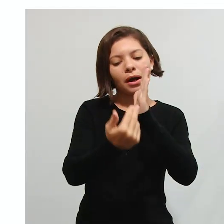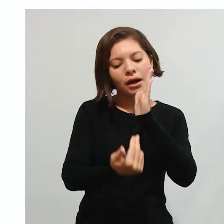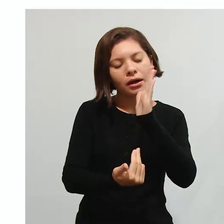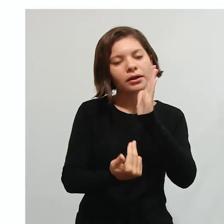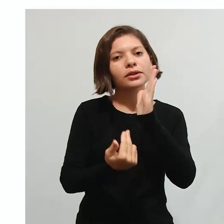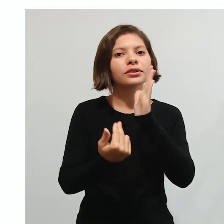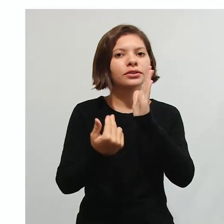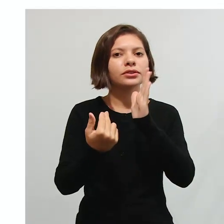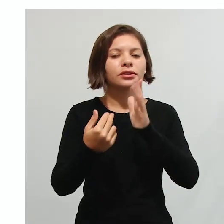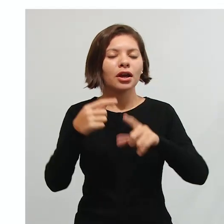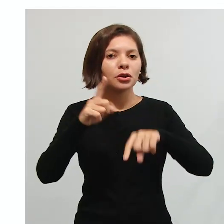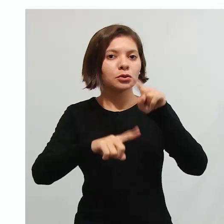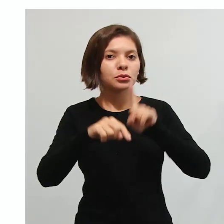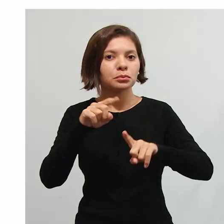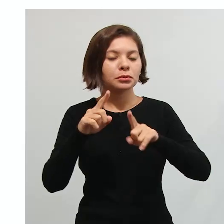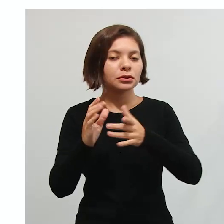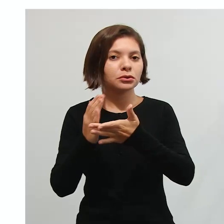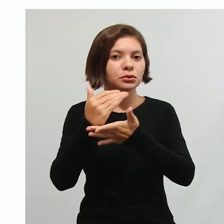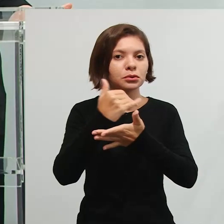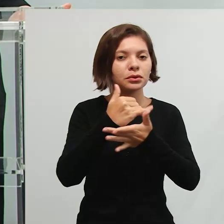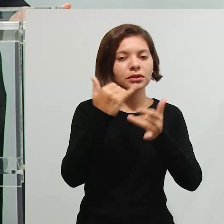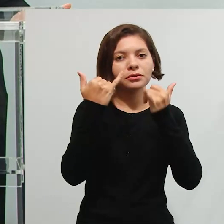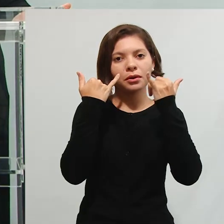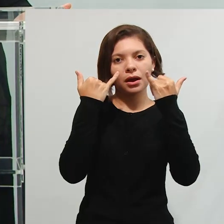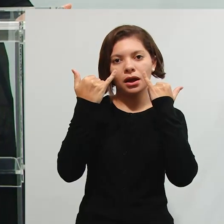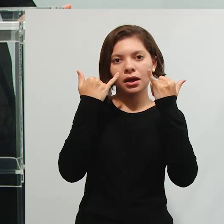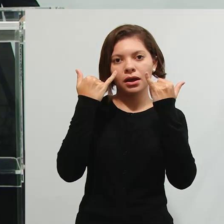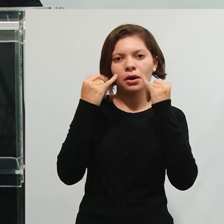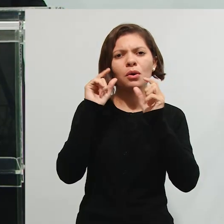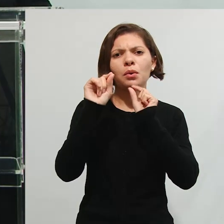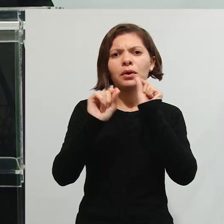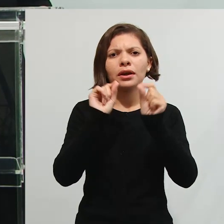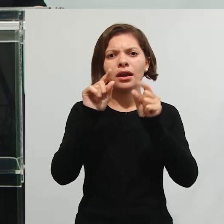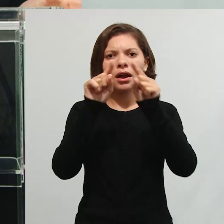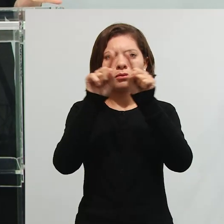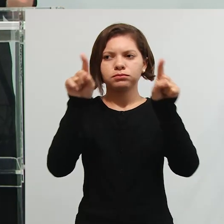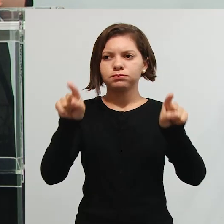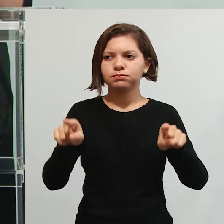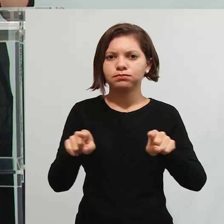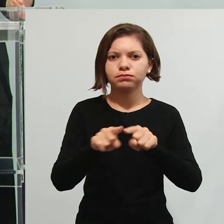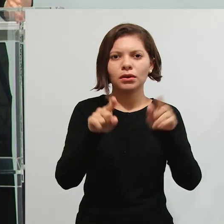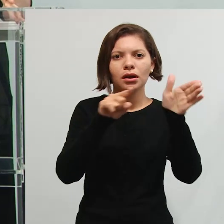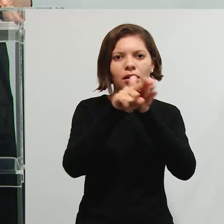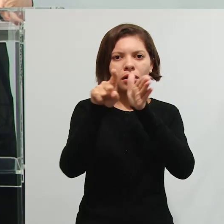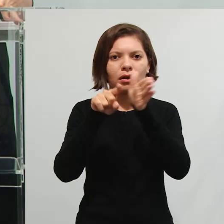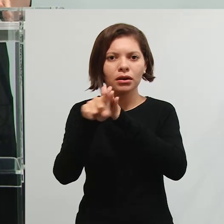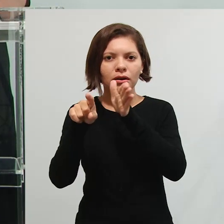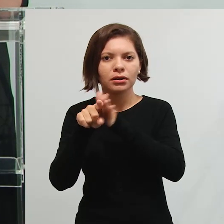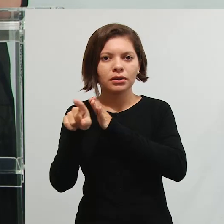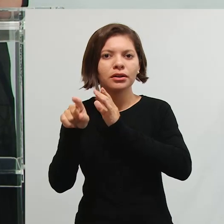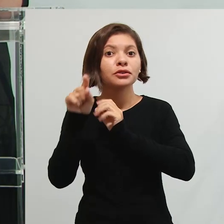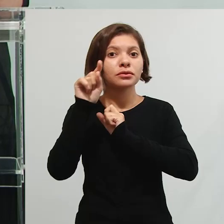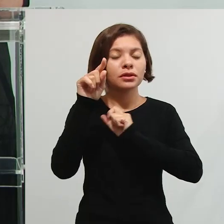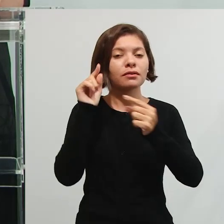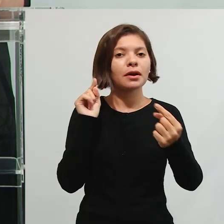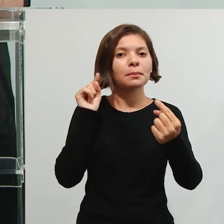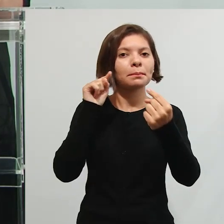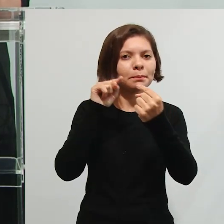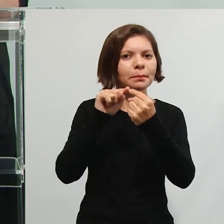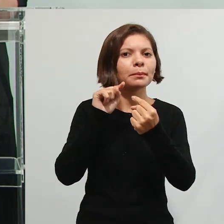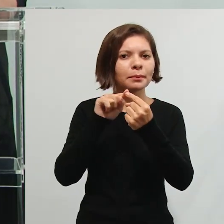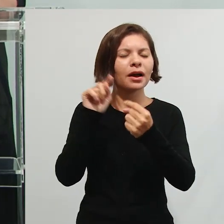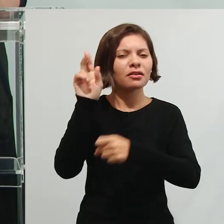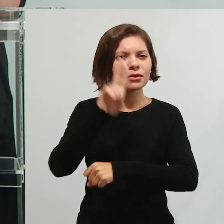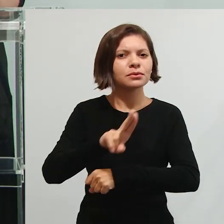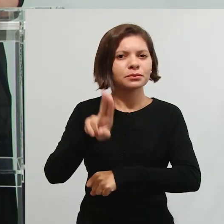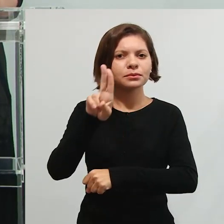coleta de dados se já tiver o instrumento de coleta de dados ele vai com apêndice o que que é isso os questionários os questionários que você